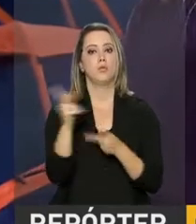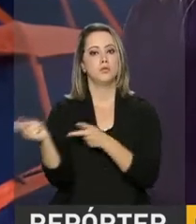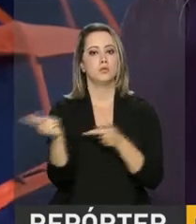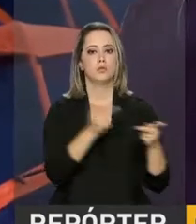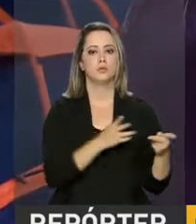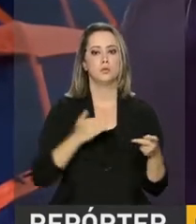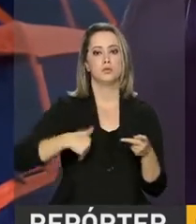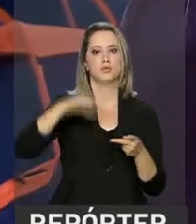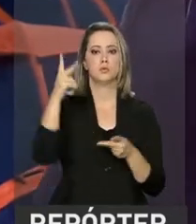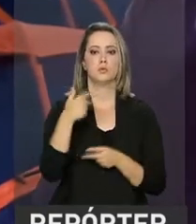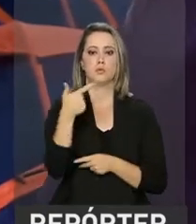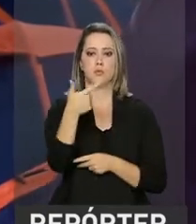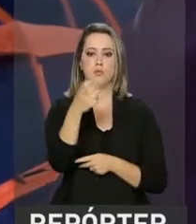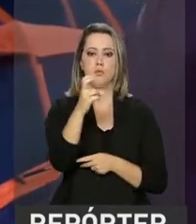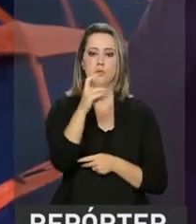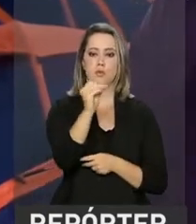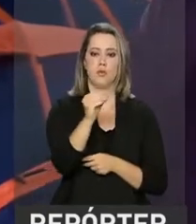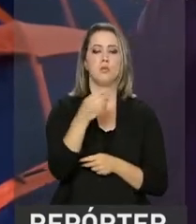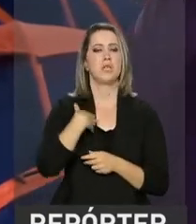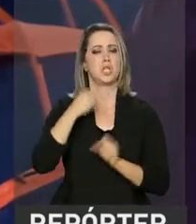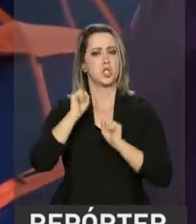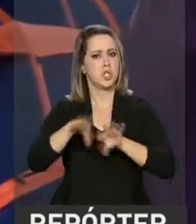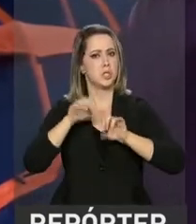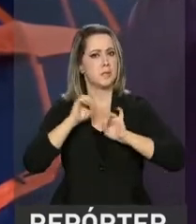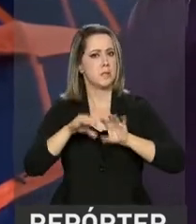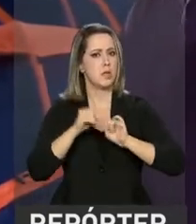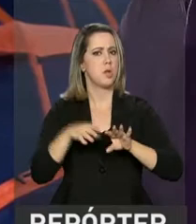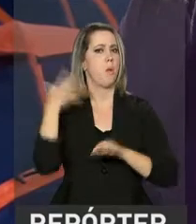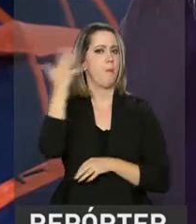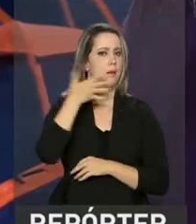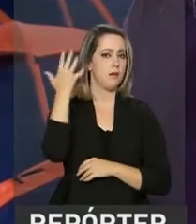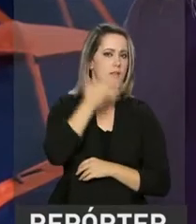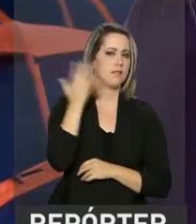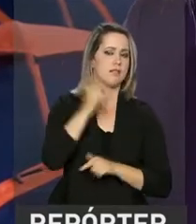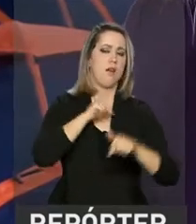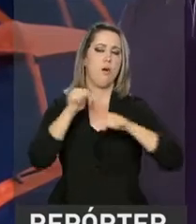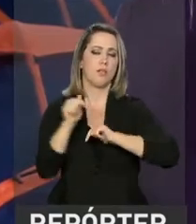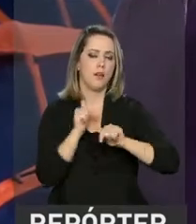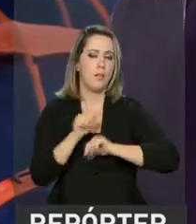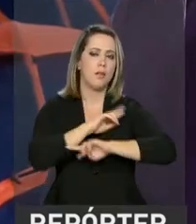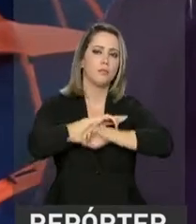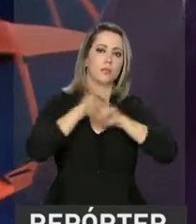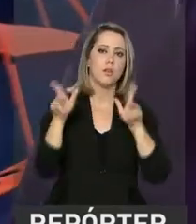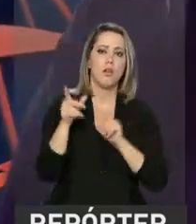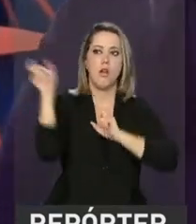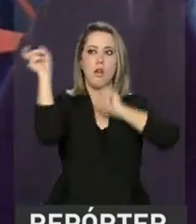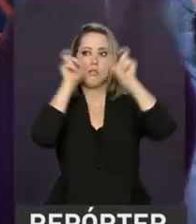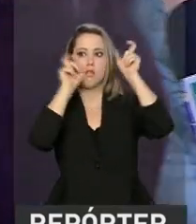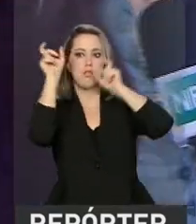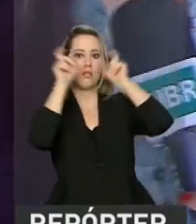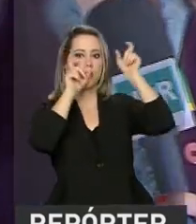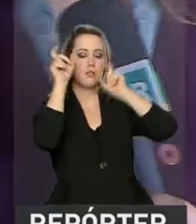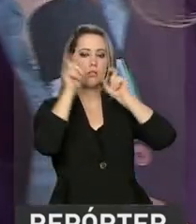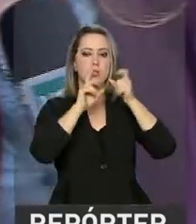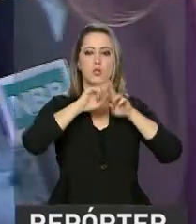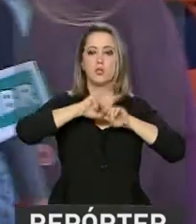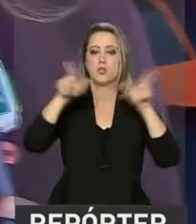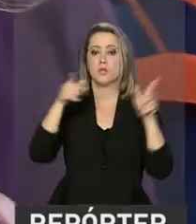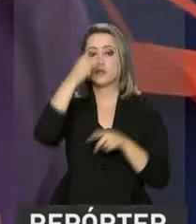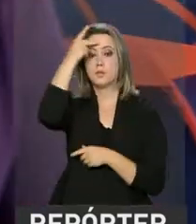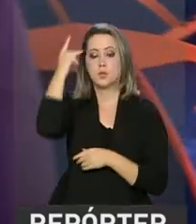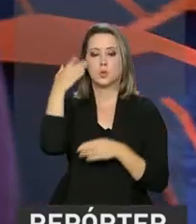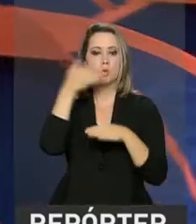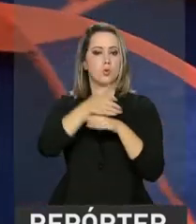250 horas de conteúdos e atividades. São tantas atrações que muitos campuseiros vão dormir